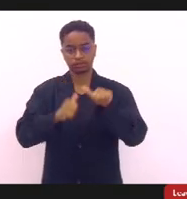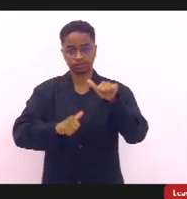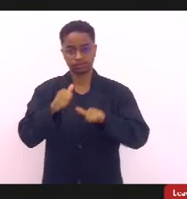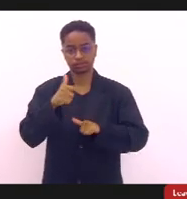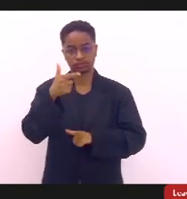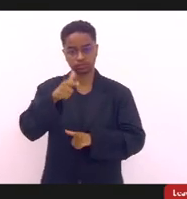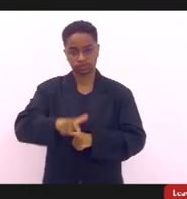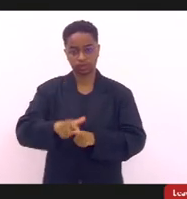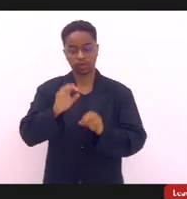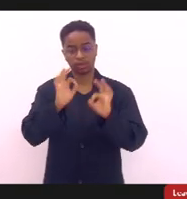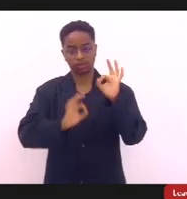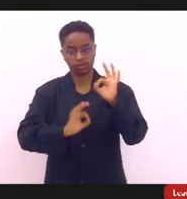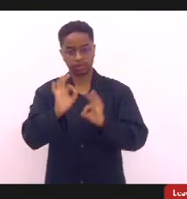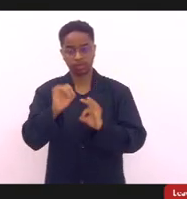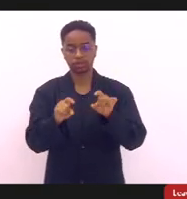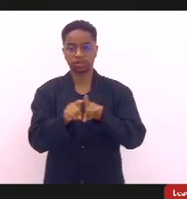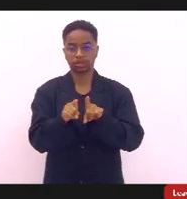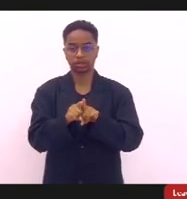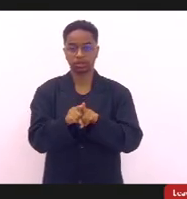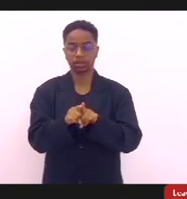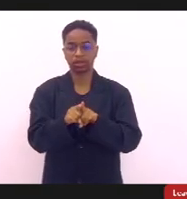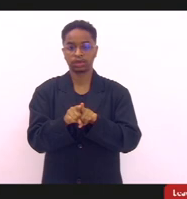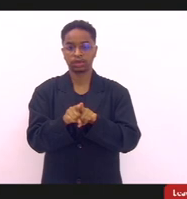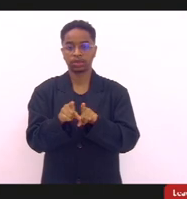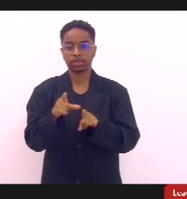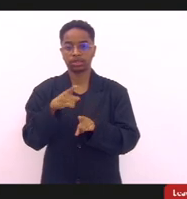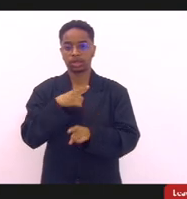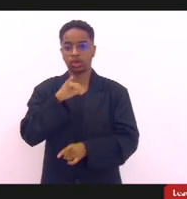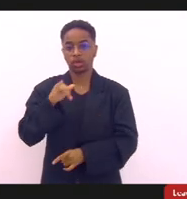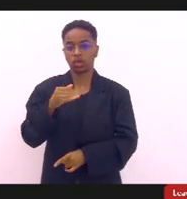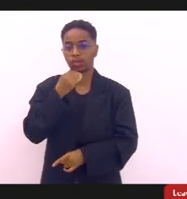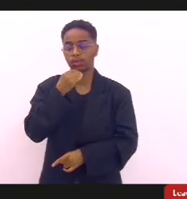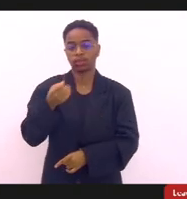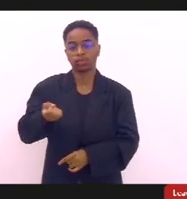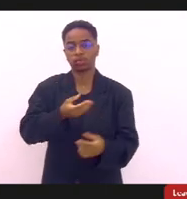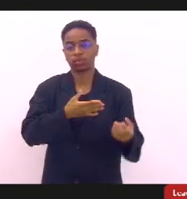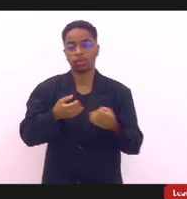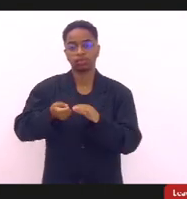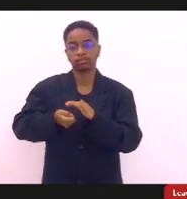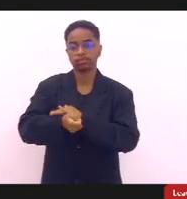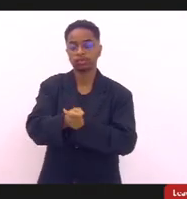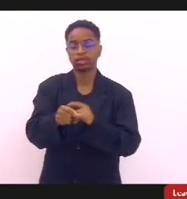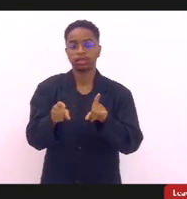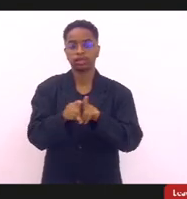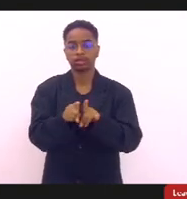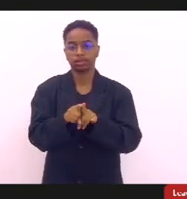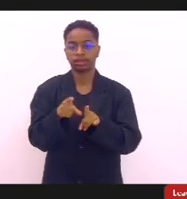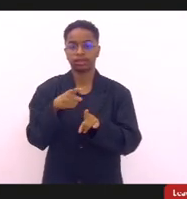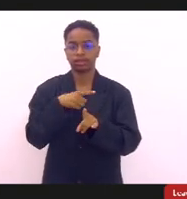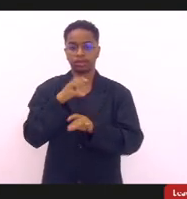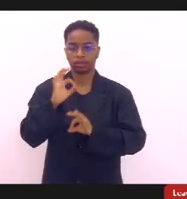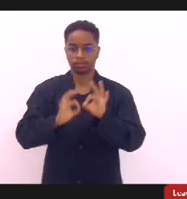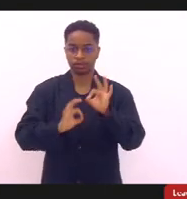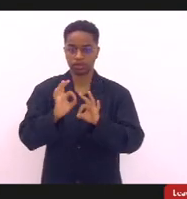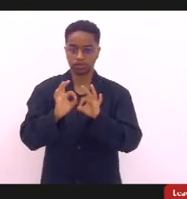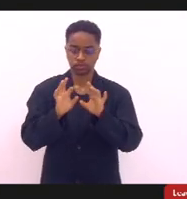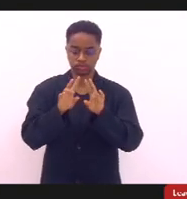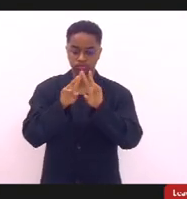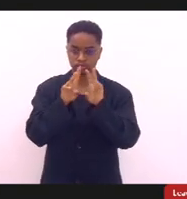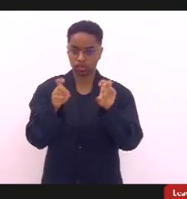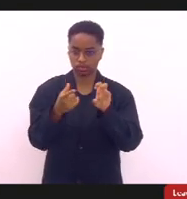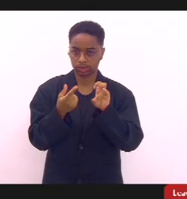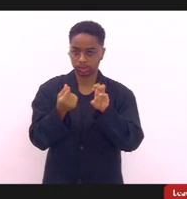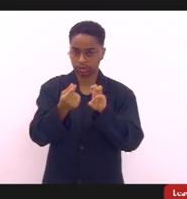que a gente oportunize novas inserções. Nós temos um plano fechado com relação ao recurso, né, com parte desse